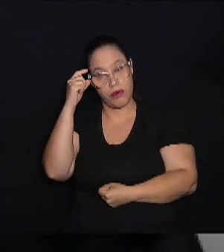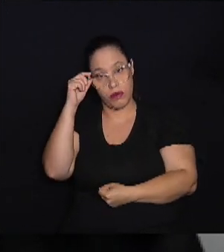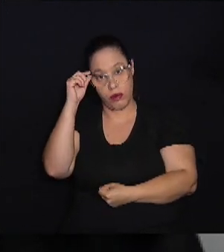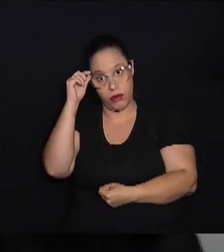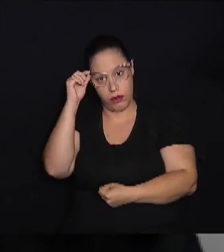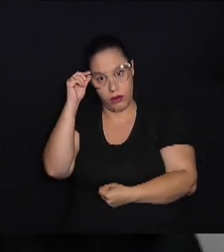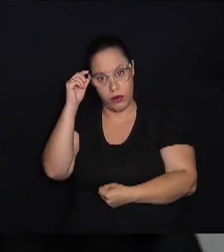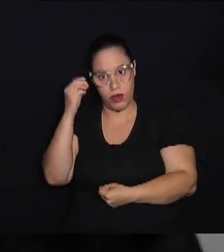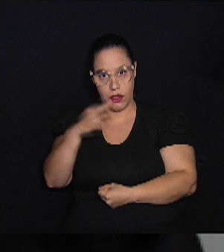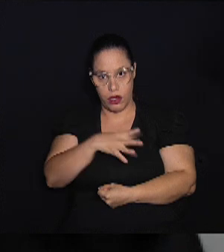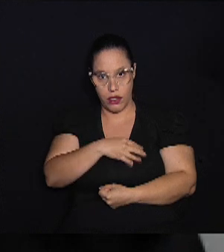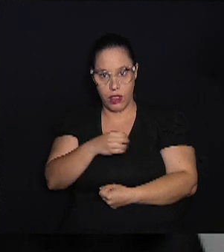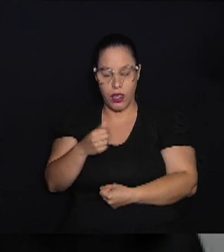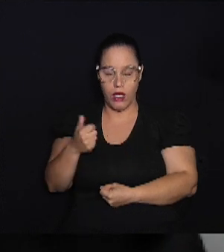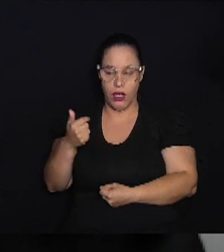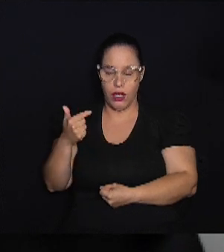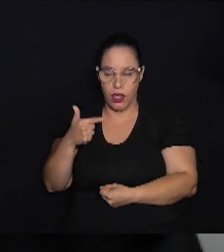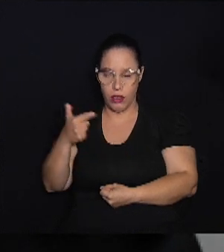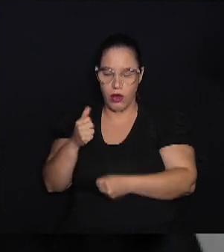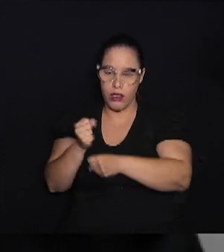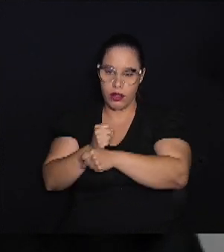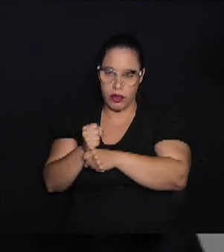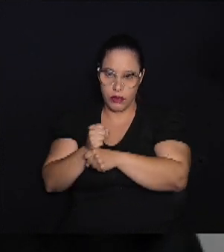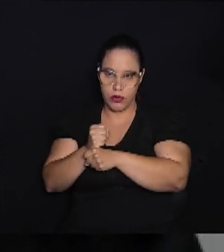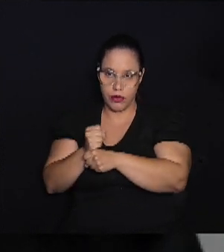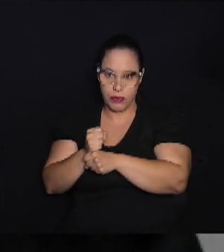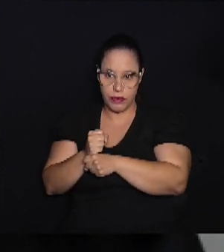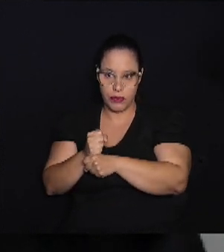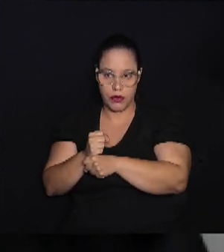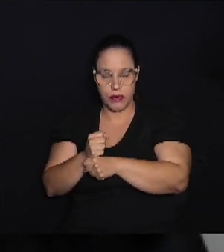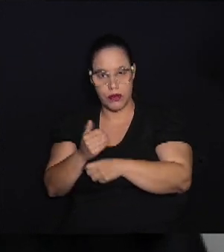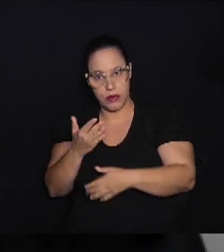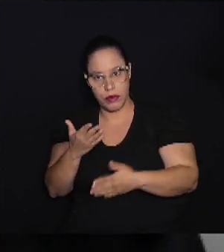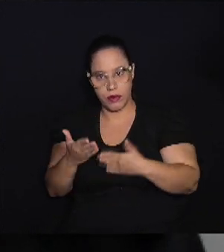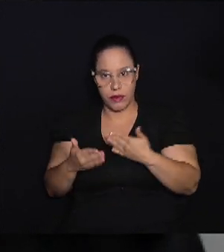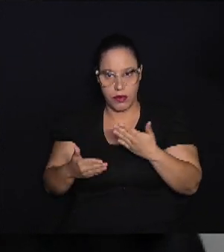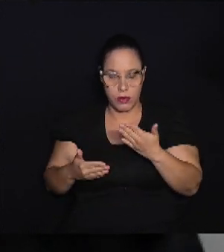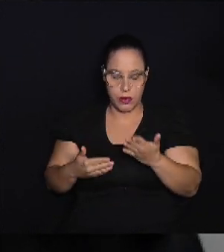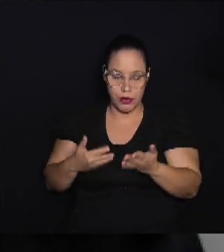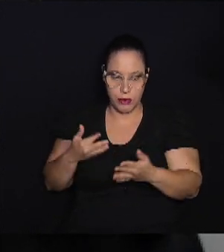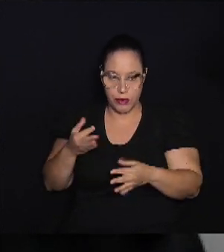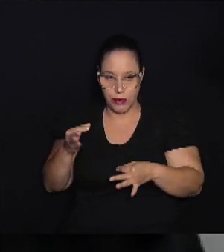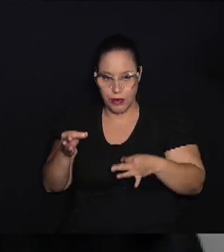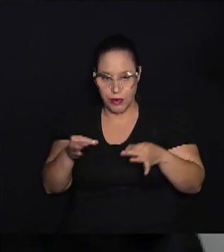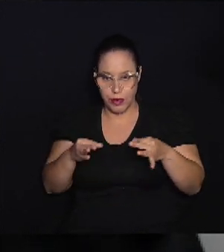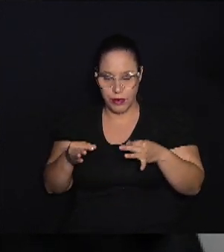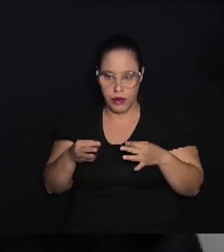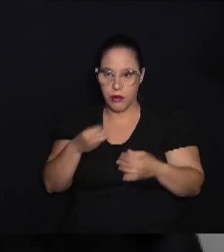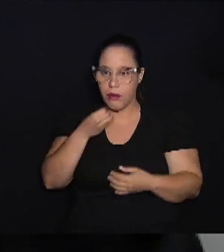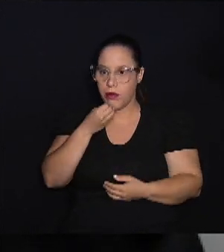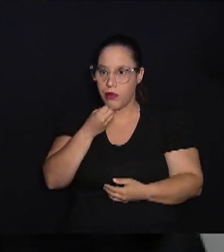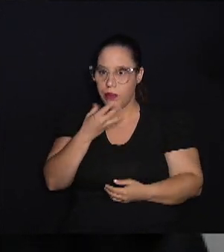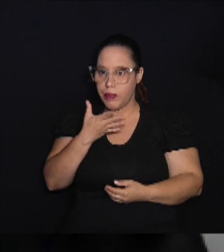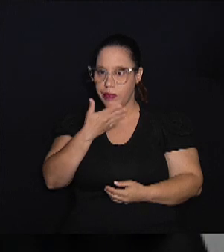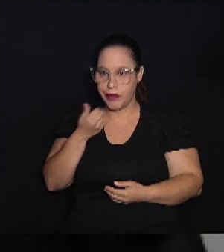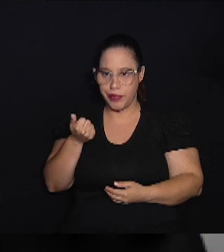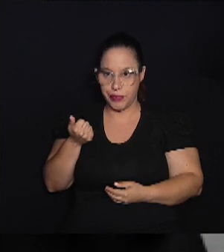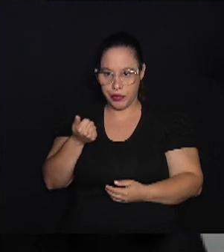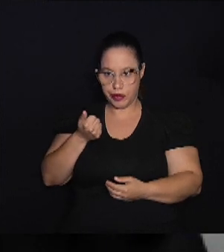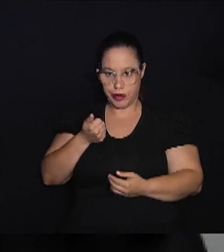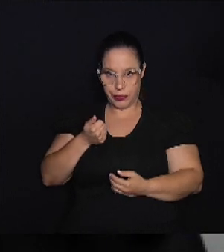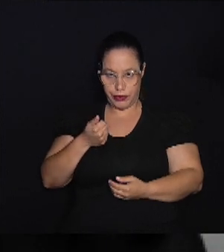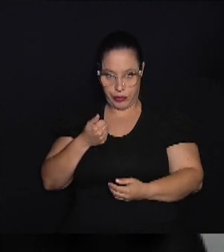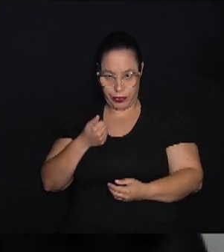ali filho em 2 anos, a gente já começa a fazer algumas estratégias para favorecer essa qualidade